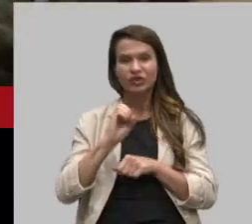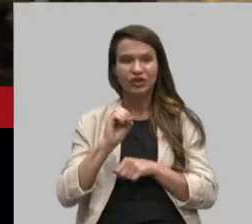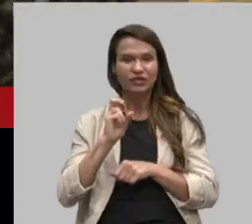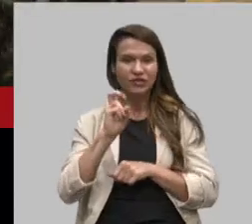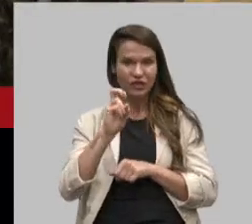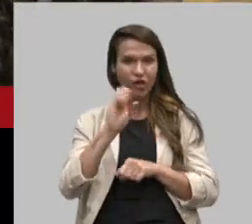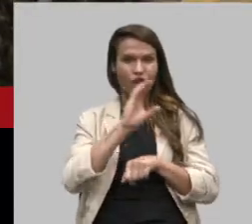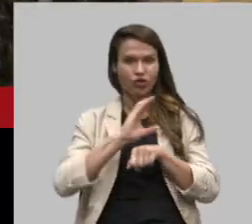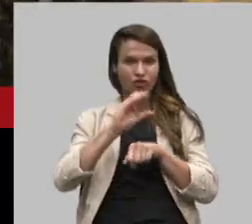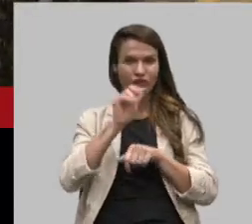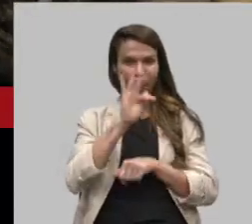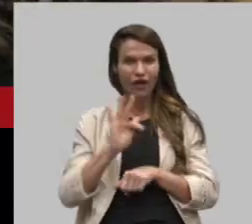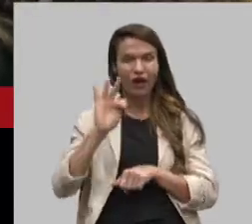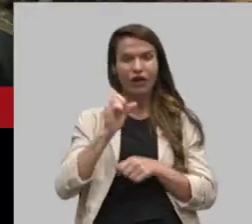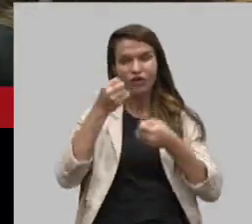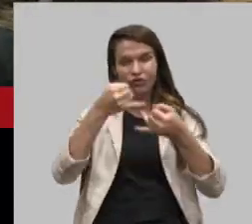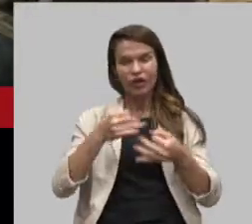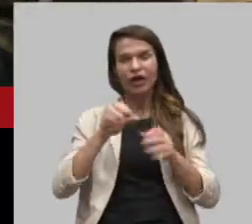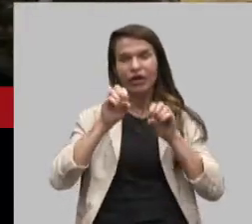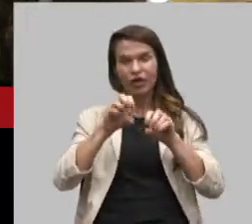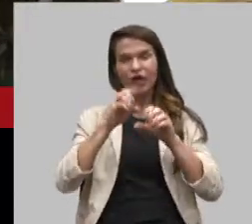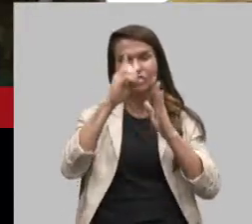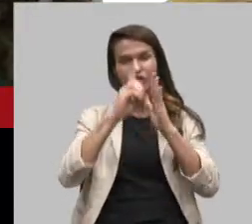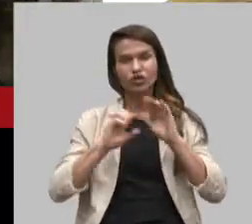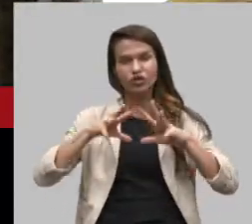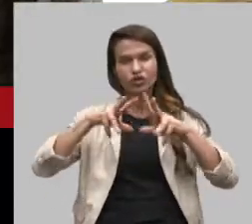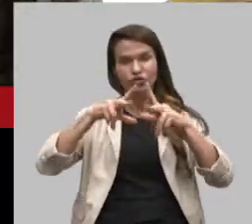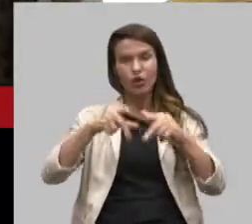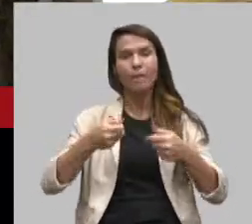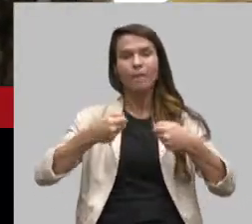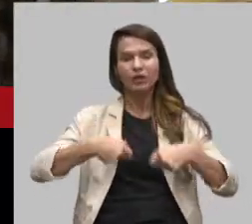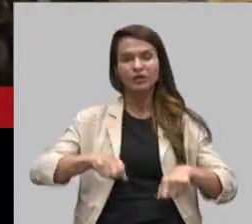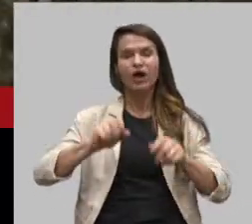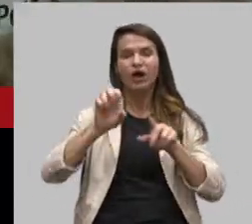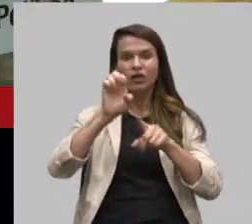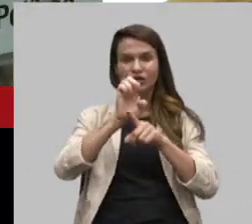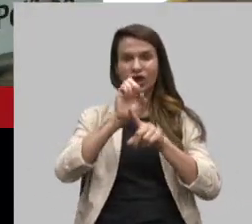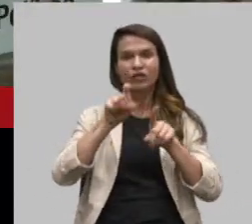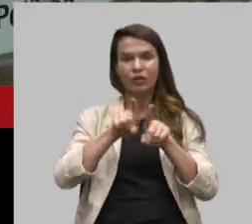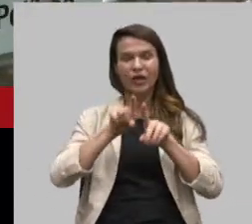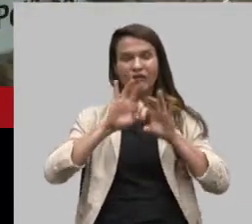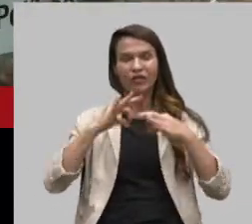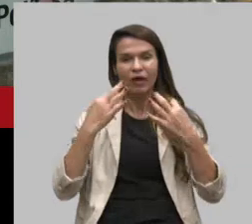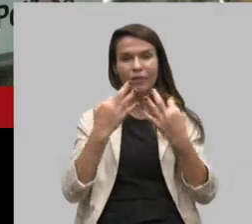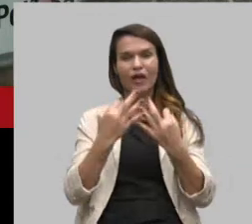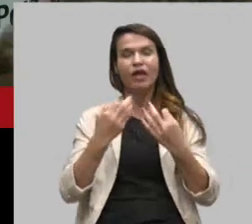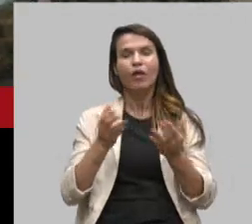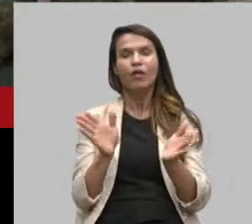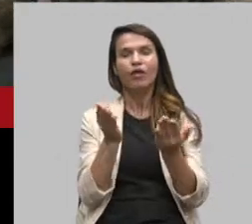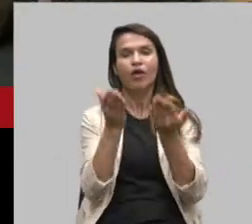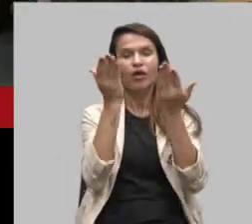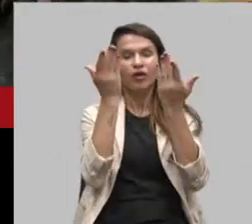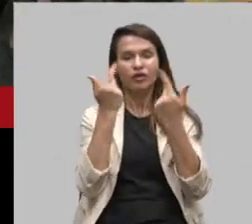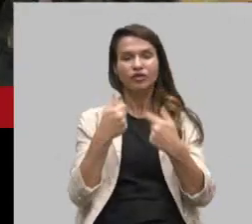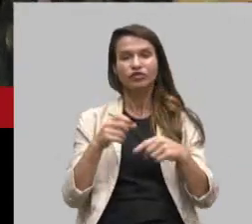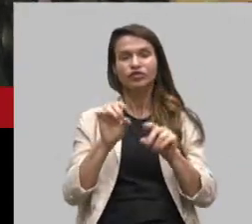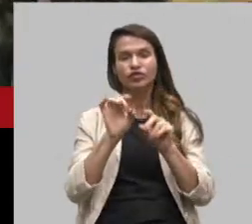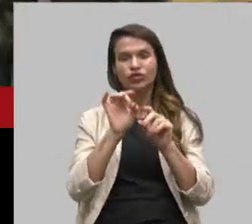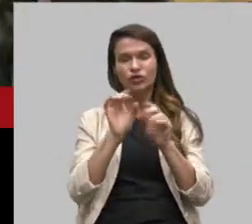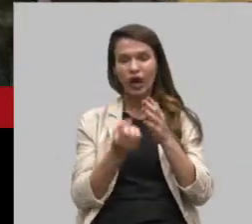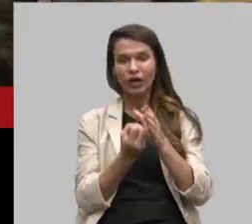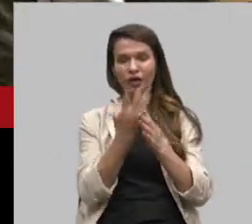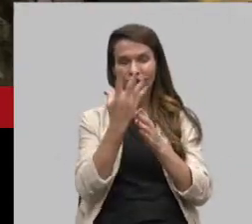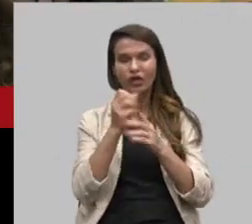Federal diz que aeduc é direito de todos do est incentivada com a elaboração da